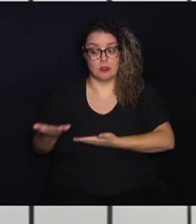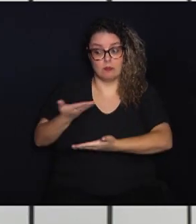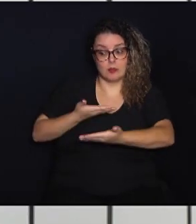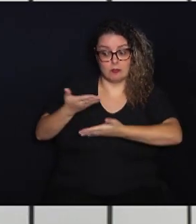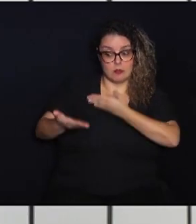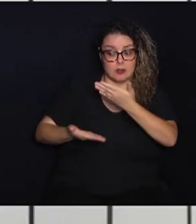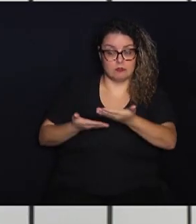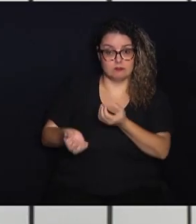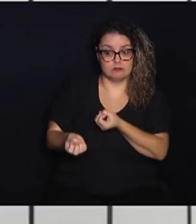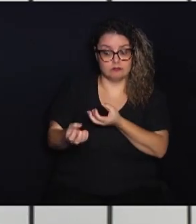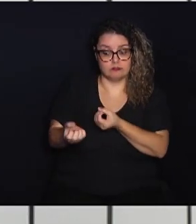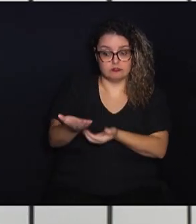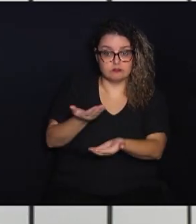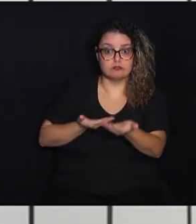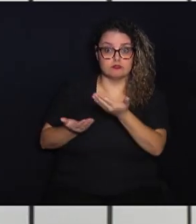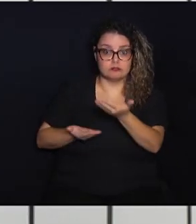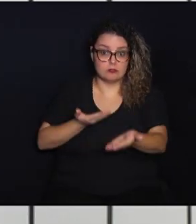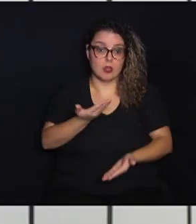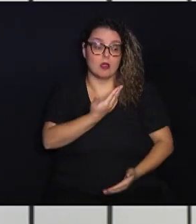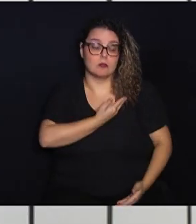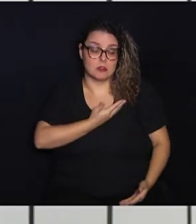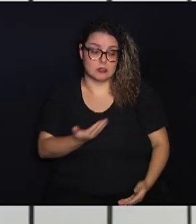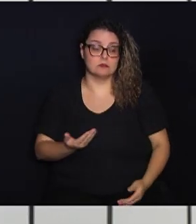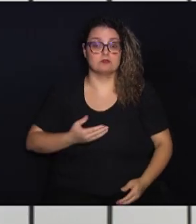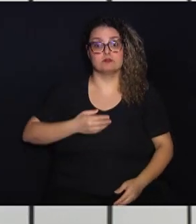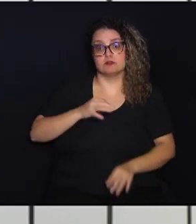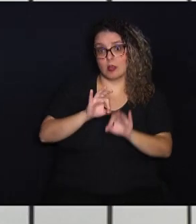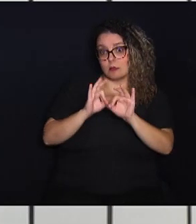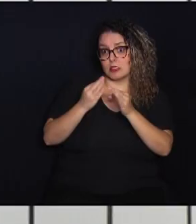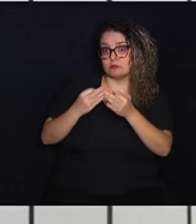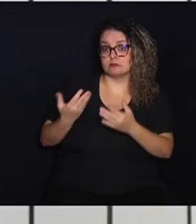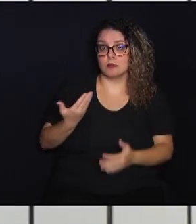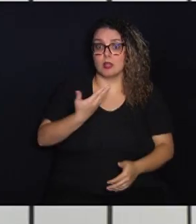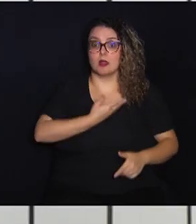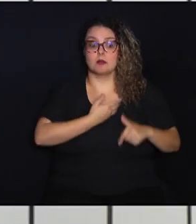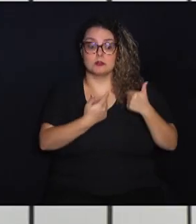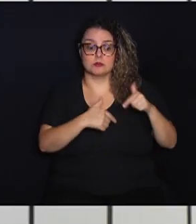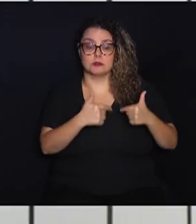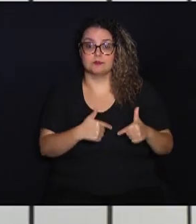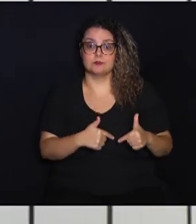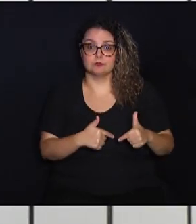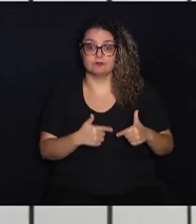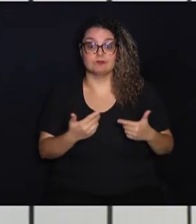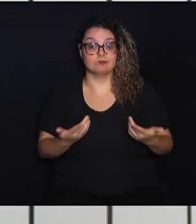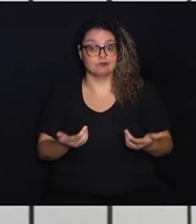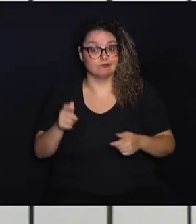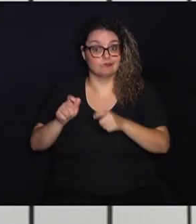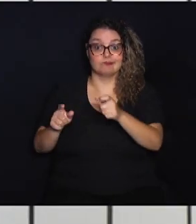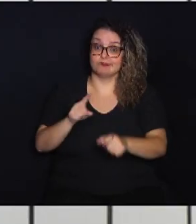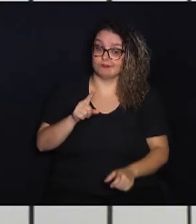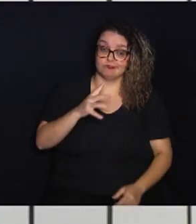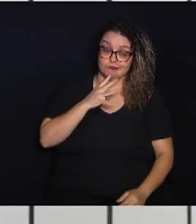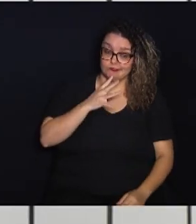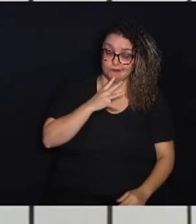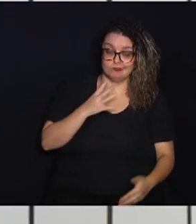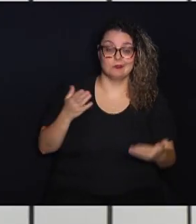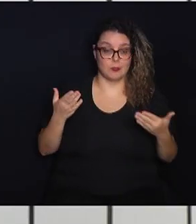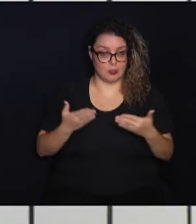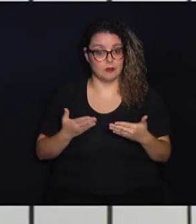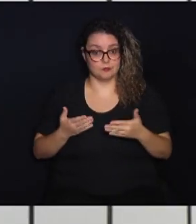de informações com amigos, familiares, colegas de trabalho e até mesmo desconhecidos. Hoje em dia,